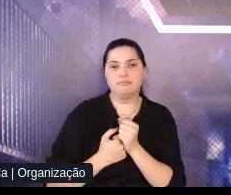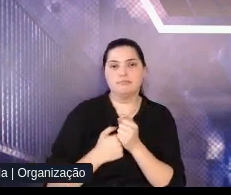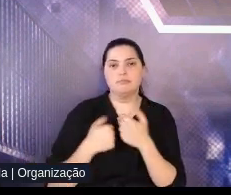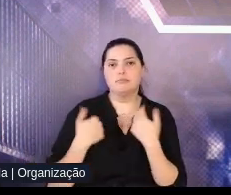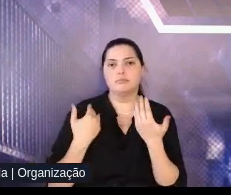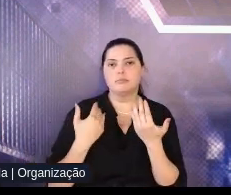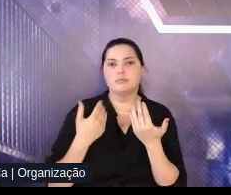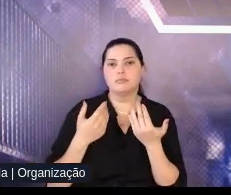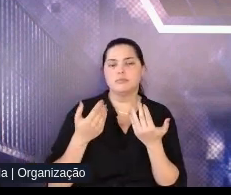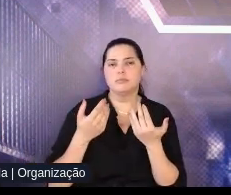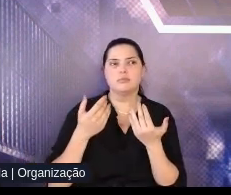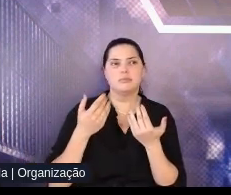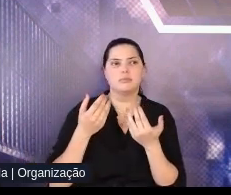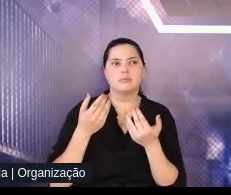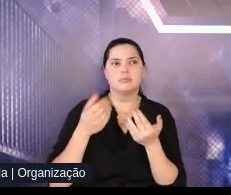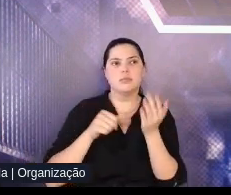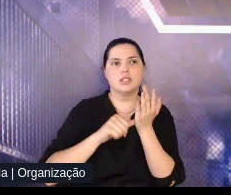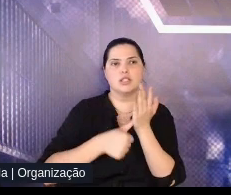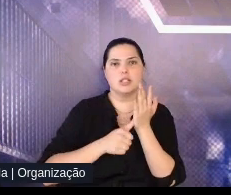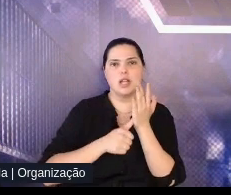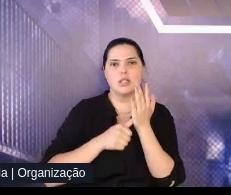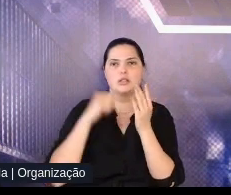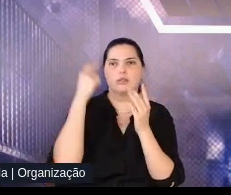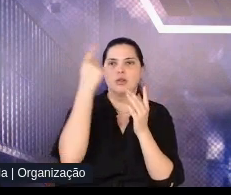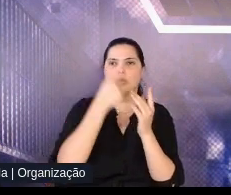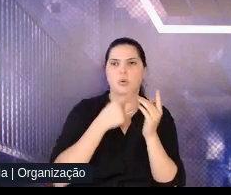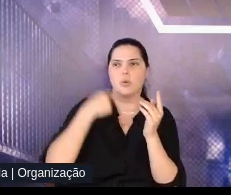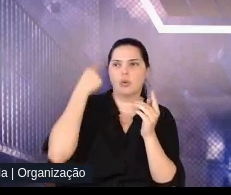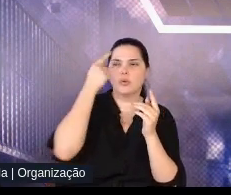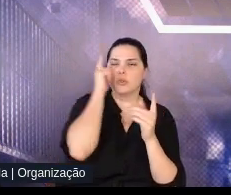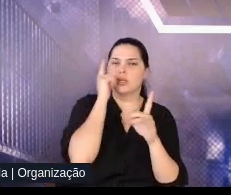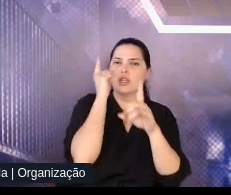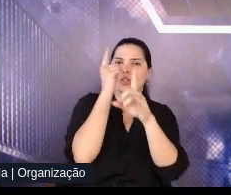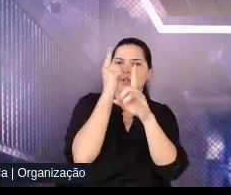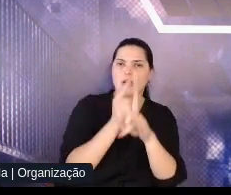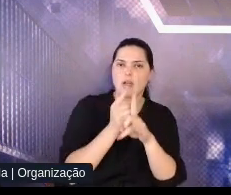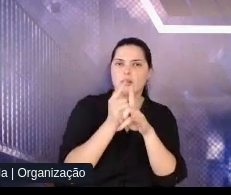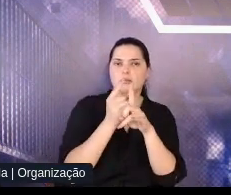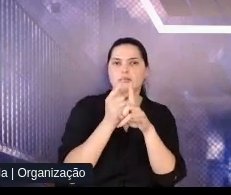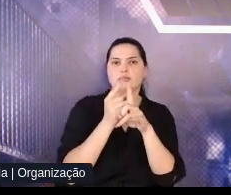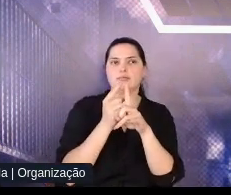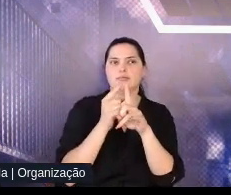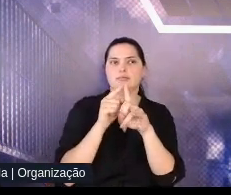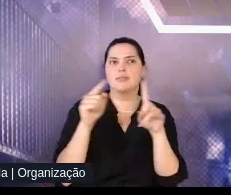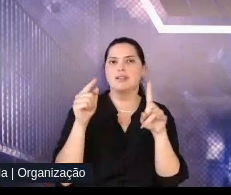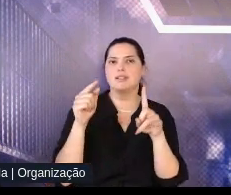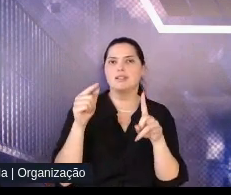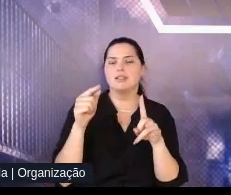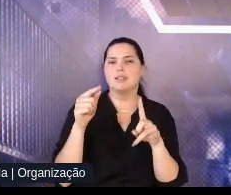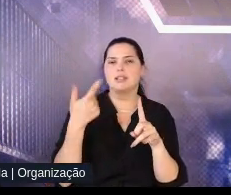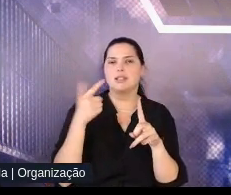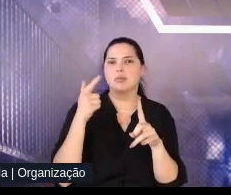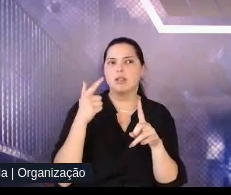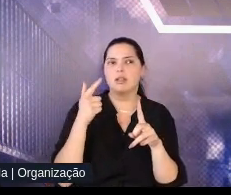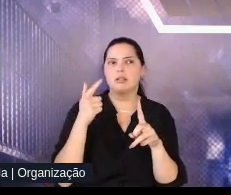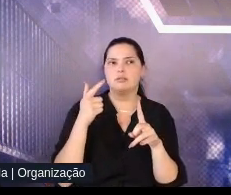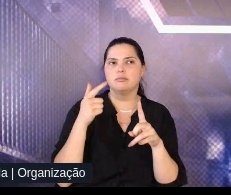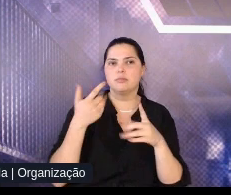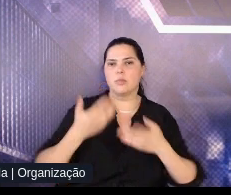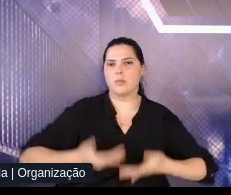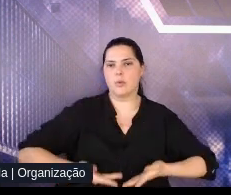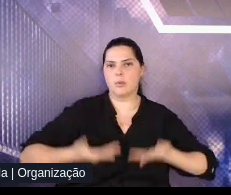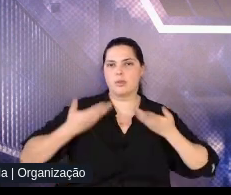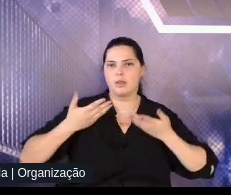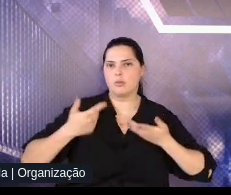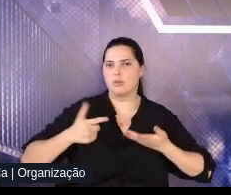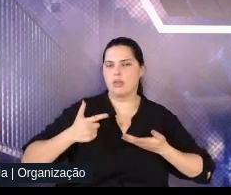colocar ali a identidade do lado do rosto, né, para verificar, sendo que ele não tem os membros superiores. Então, assim,